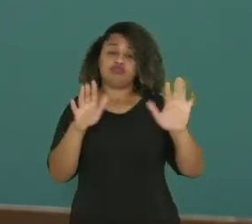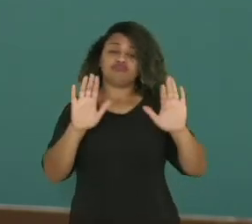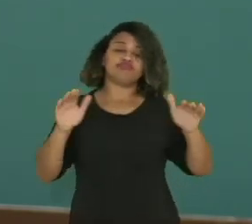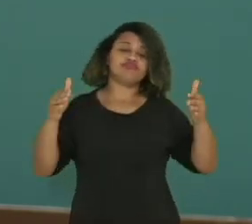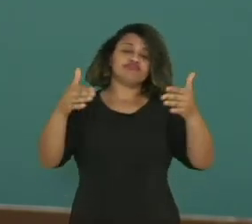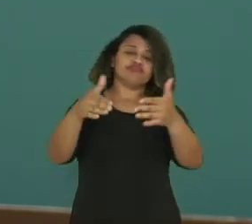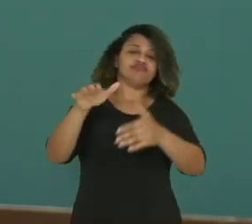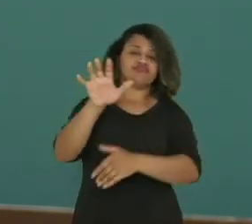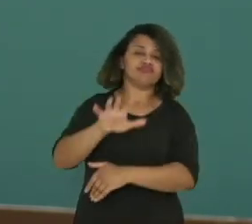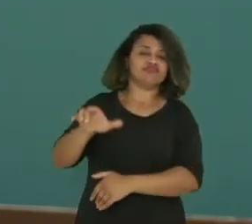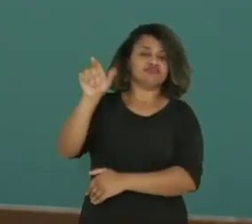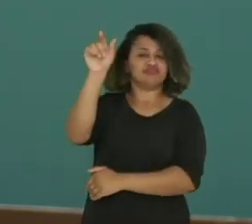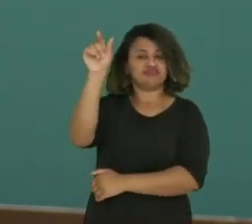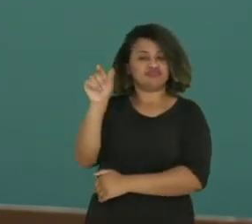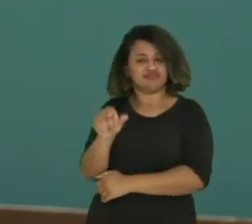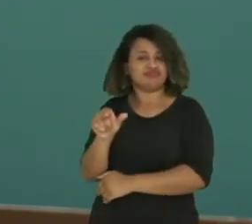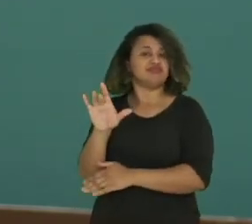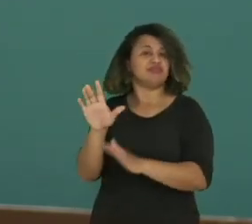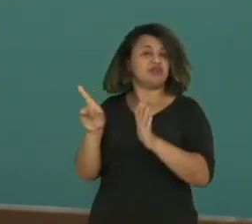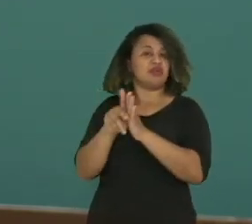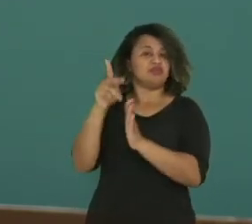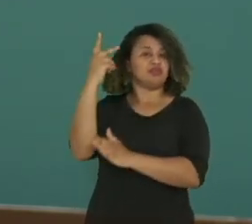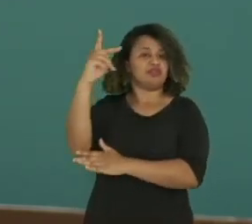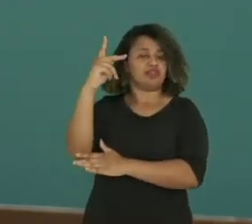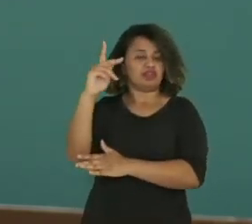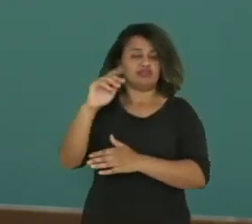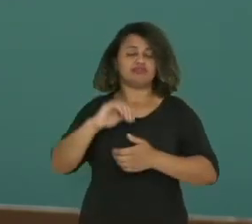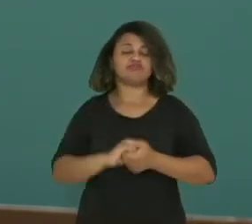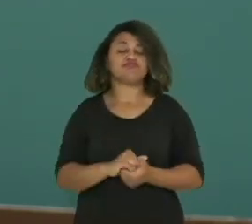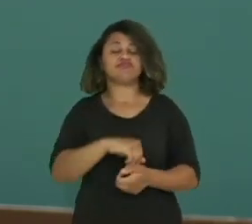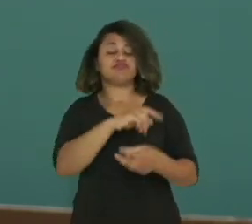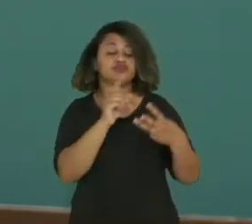específico desta área, desta parte, certo? E